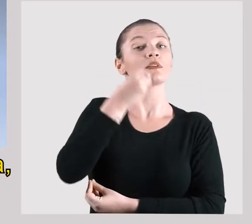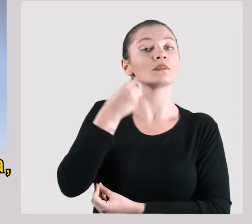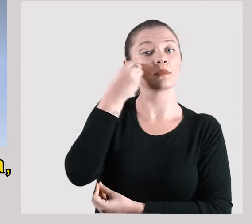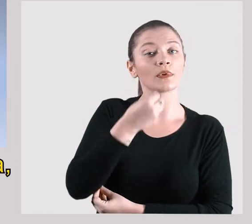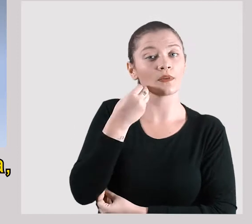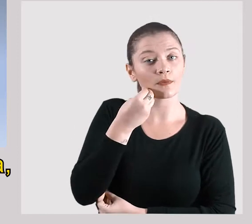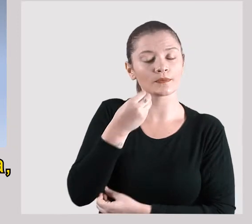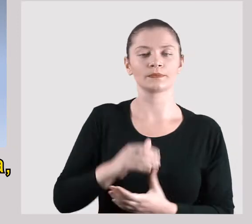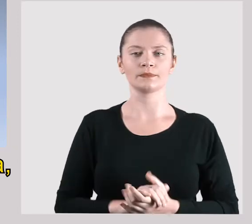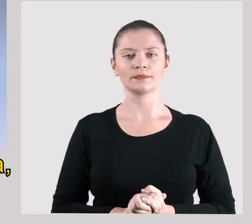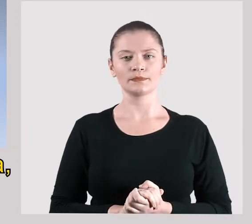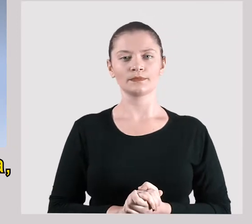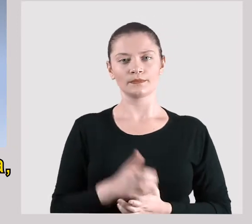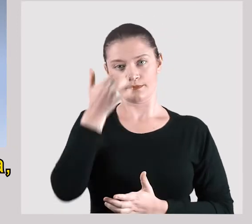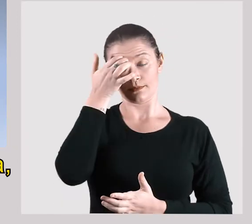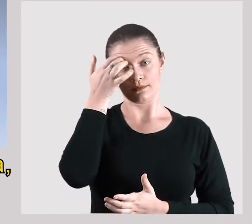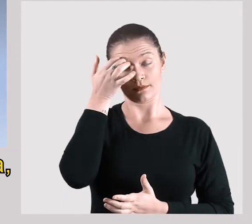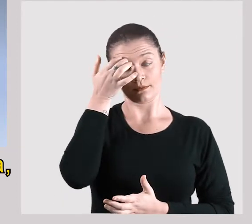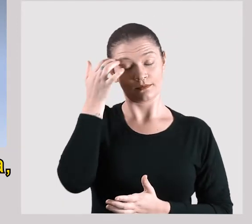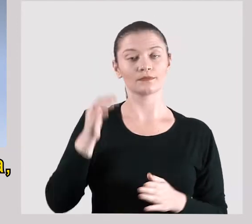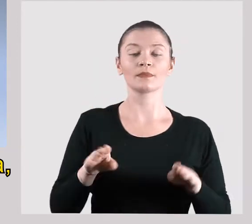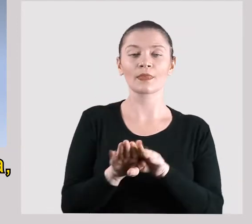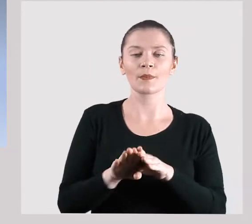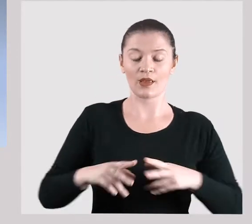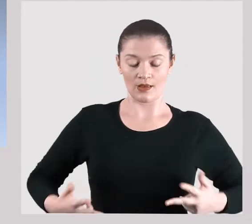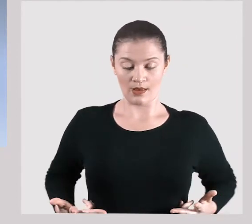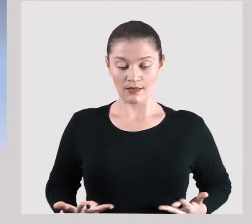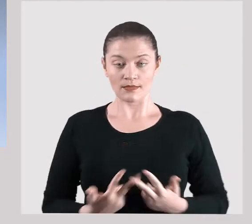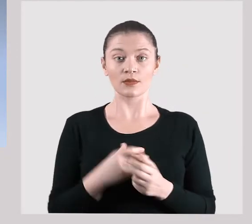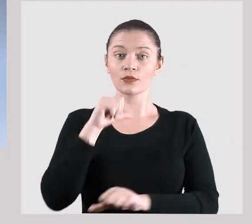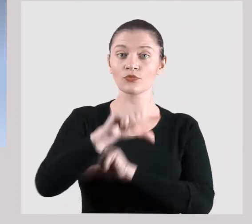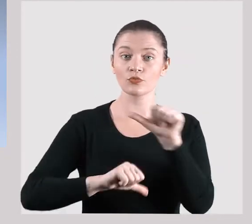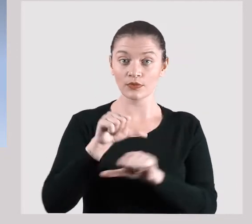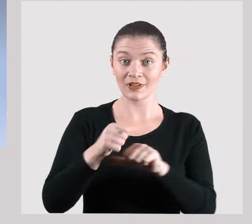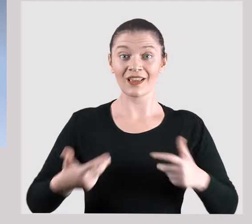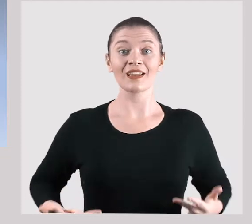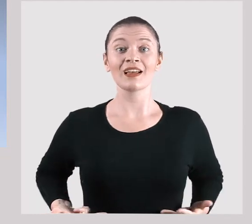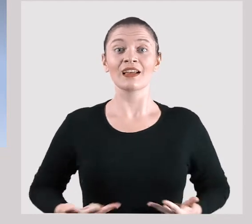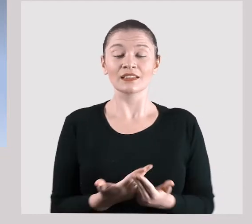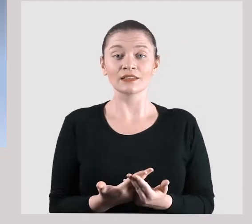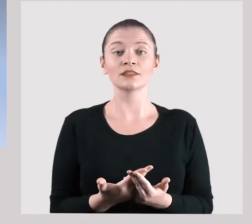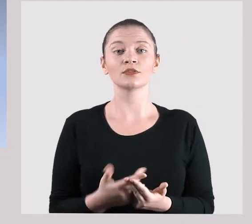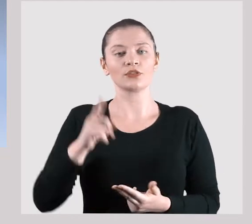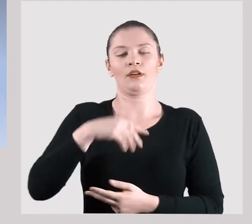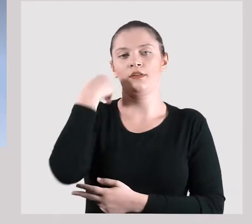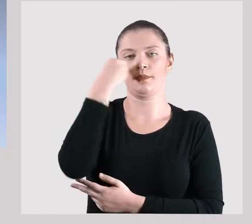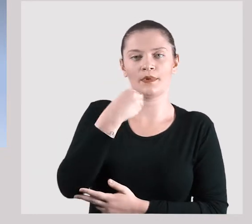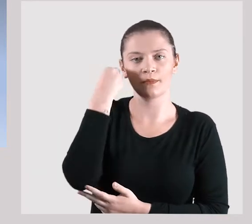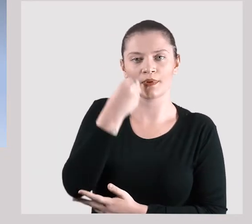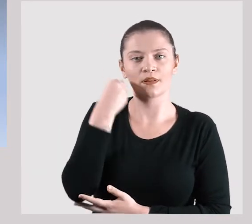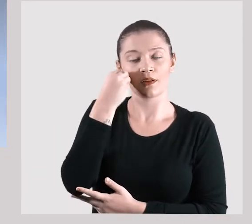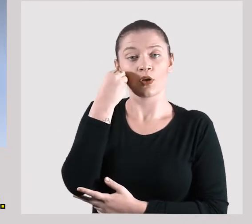cirurgia também de mudança, né, de transgenitalização, uma das cirurgias é considerada experimental, que é o